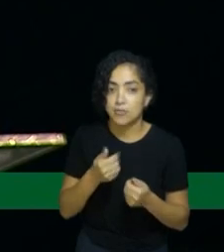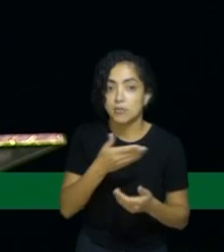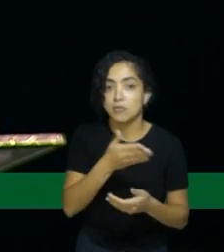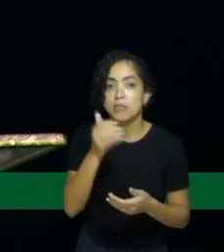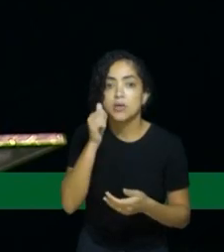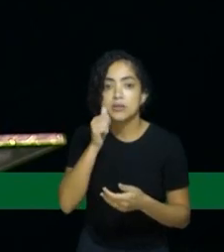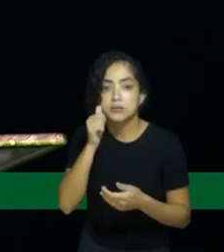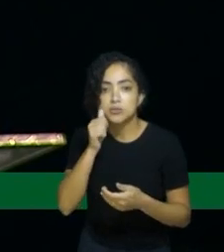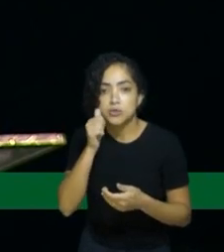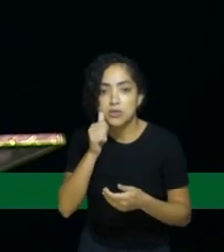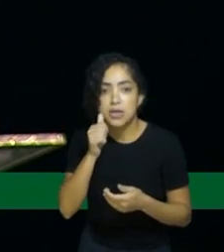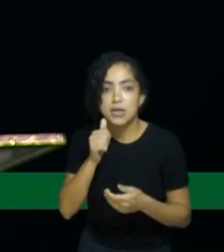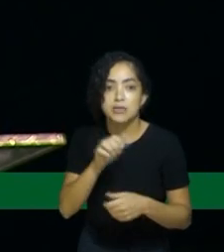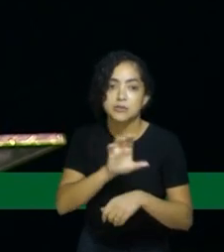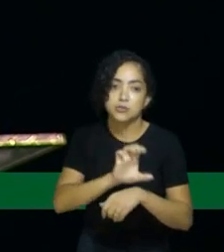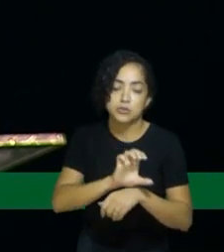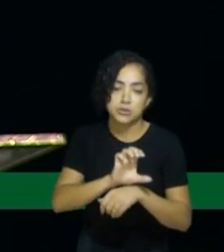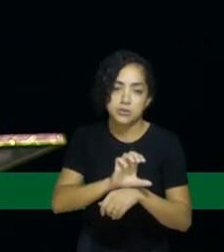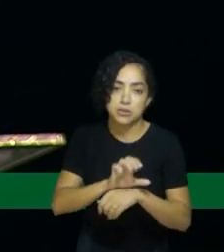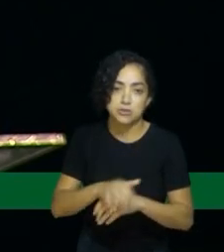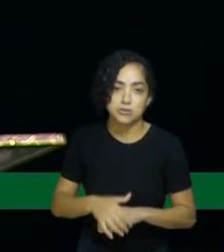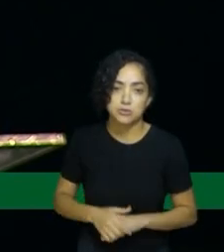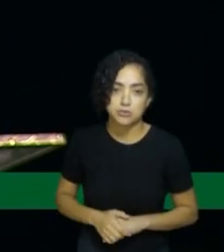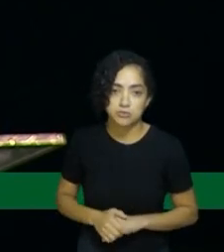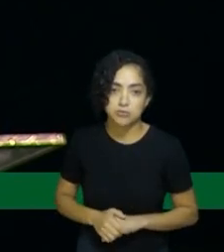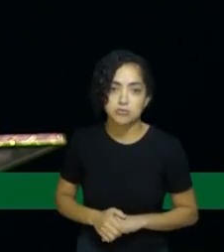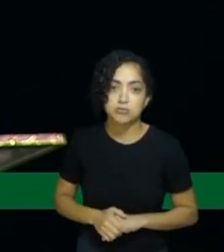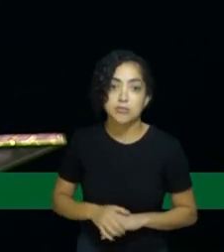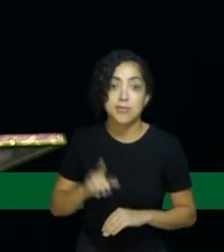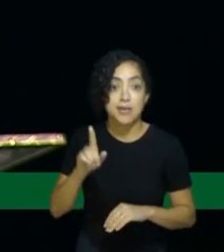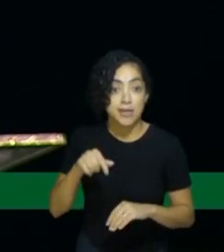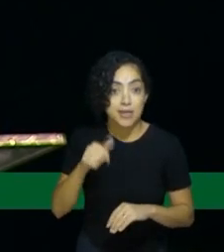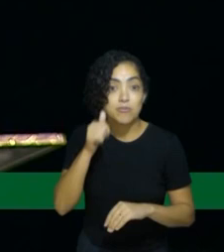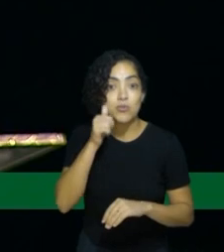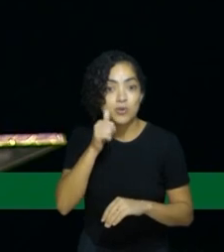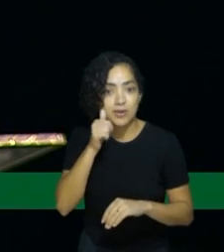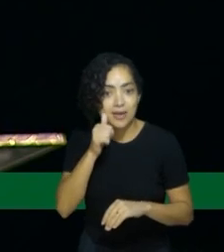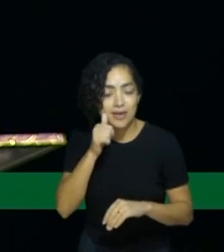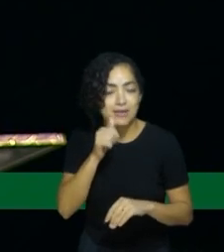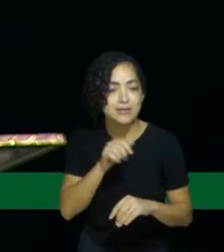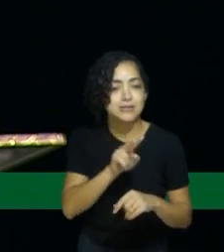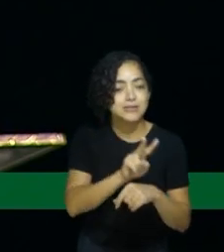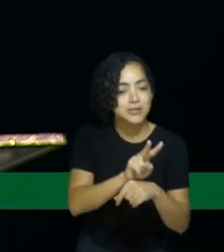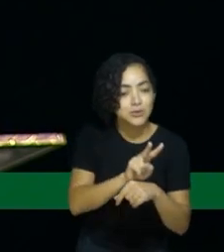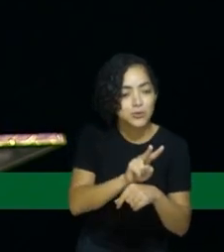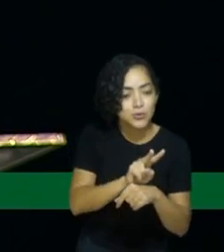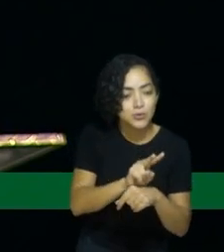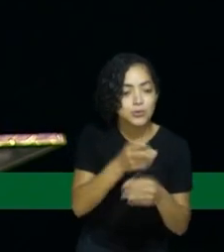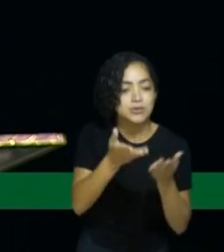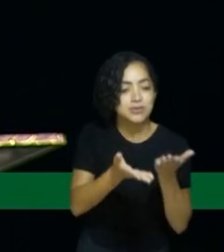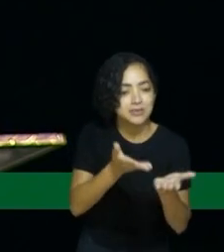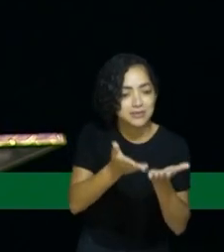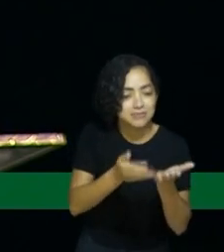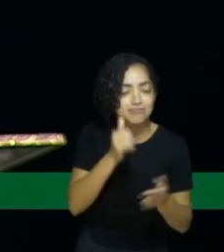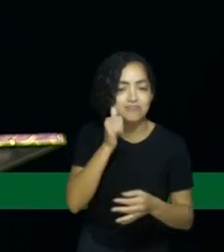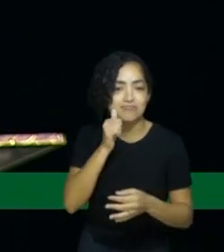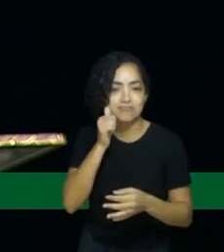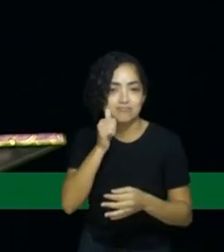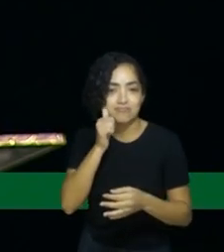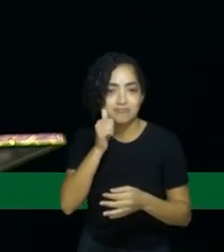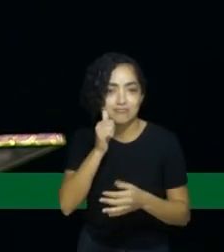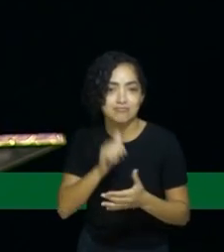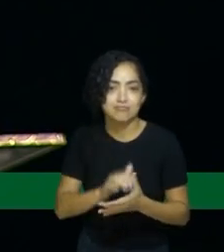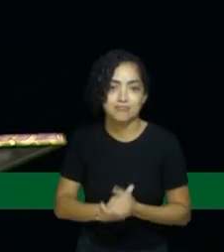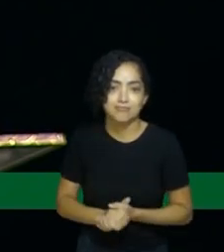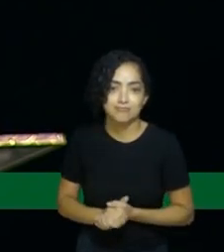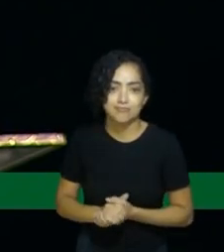nosso estado somos mulheres que cuidam de mulheres não se engane com a delicadeza dessa linda